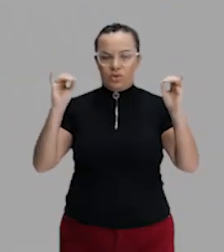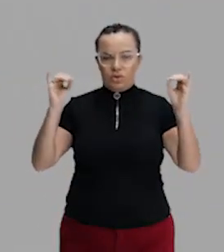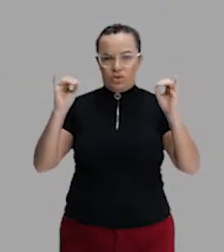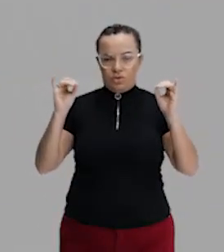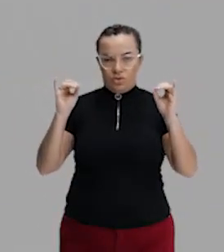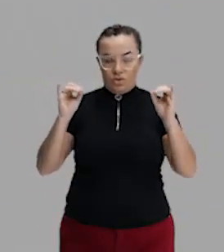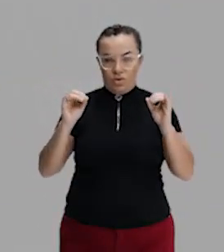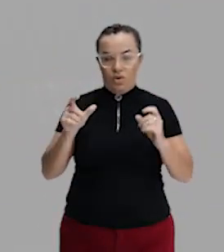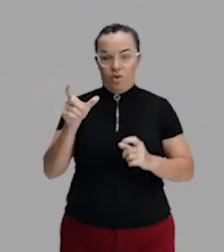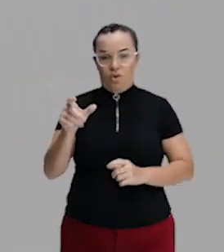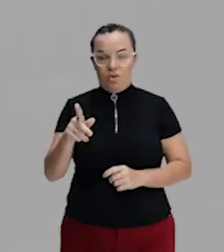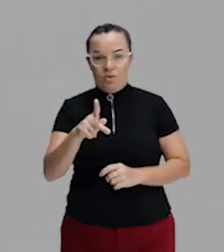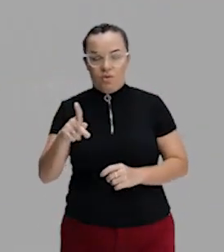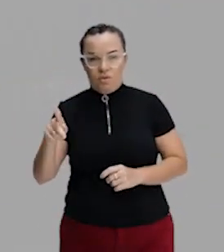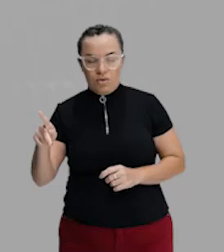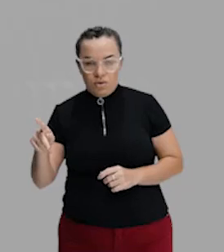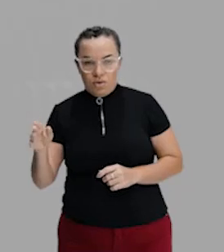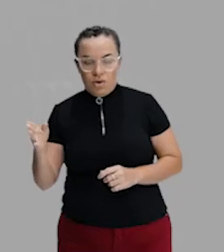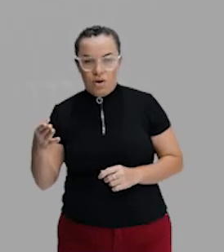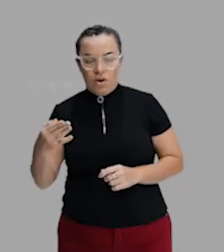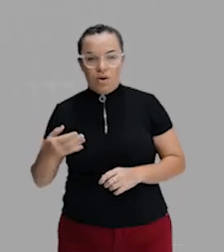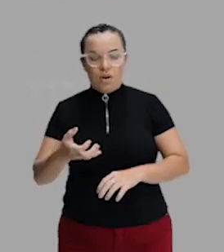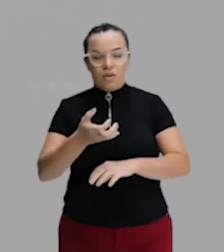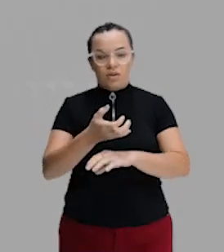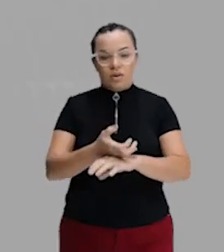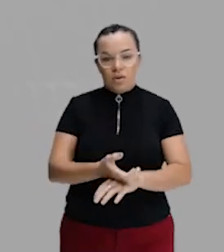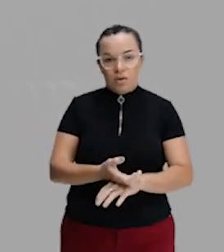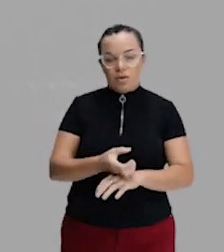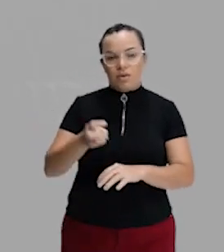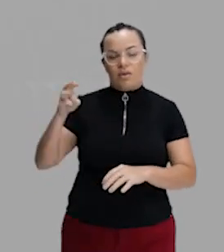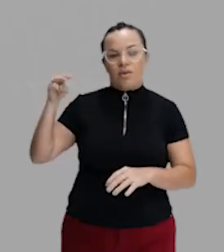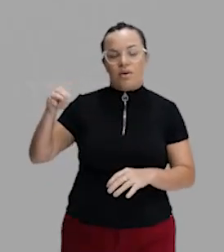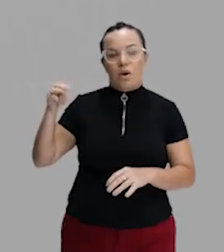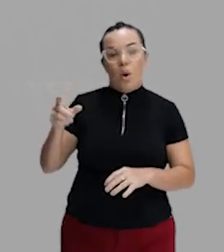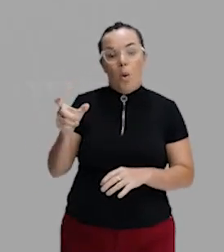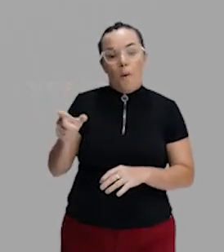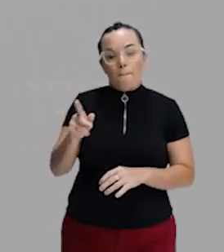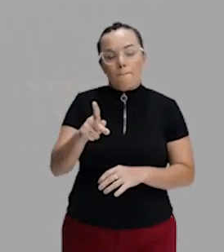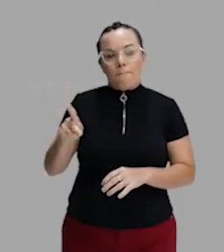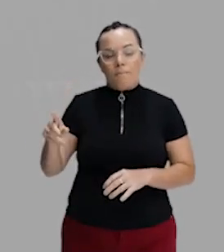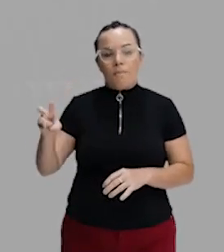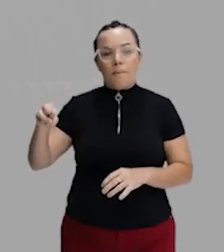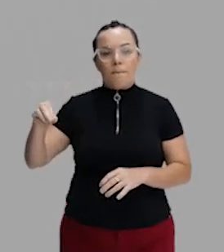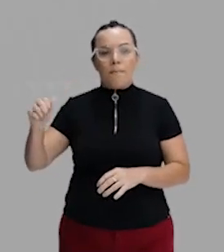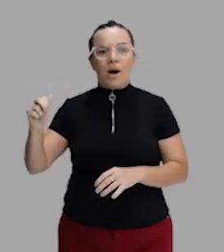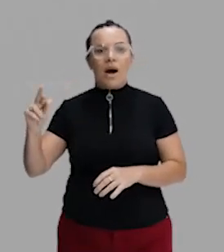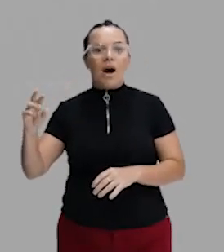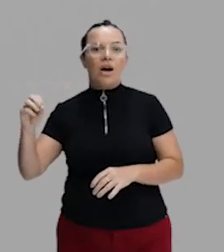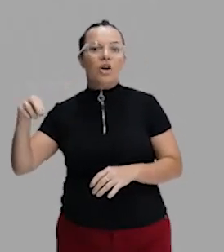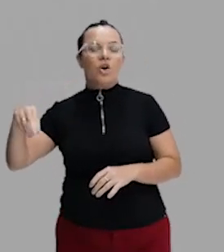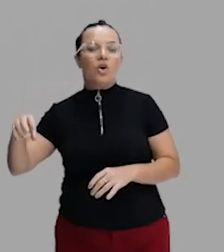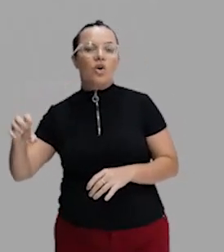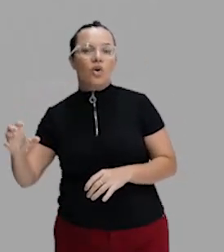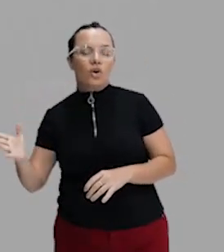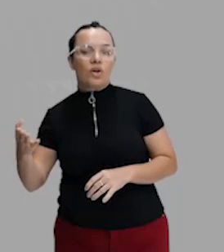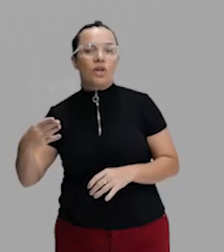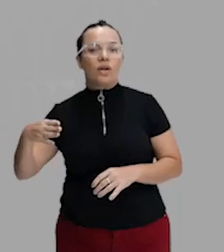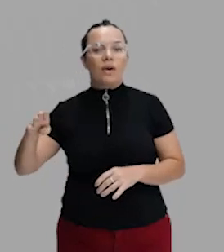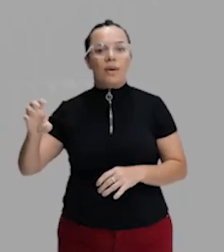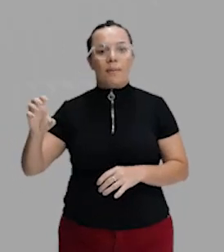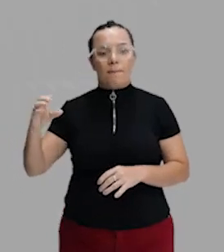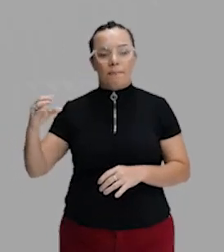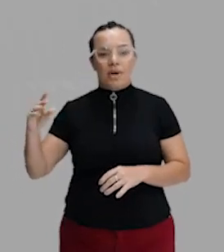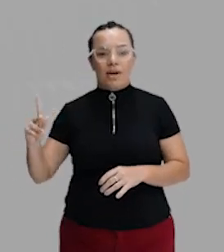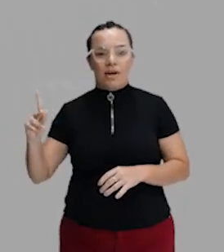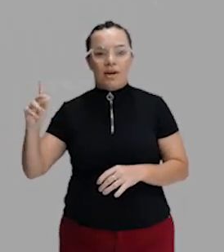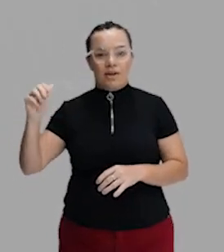pessoal, aqui é o professor Maroni Beckmann, professor de matemática da Rede Estadual de Ensino. Mais uma vez aqui com vocês, mais uma videoaula